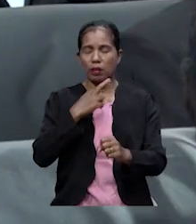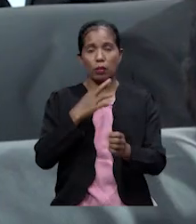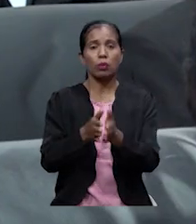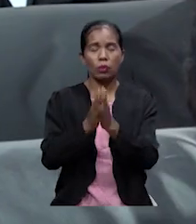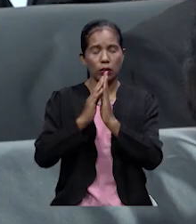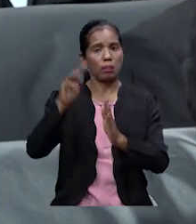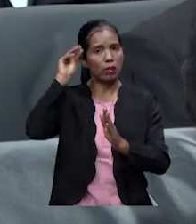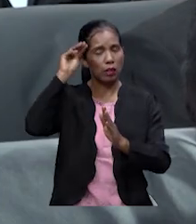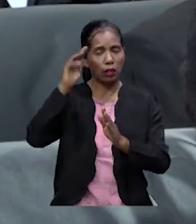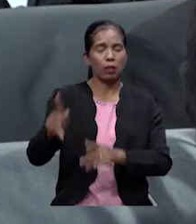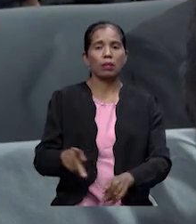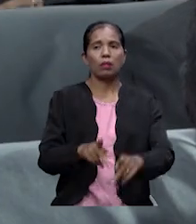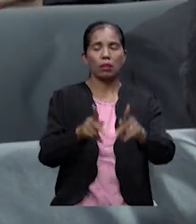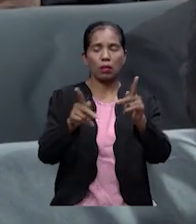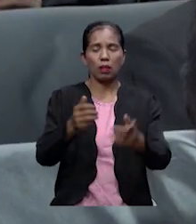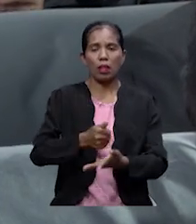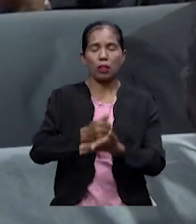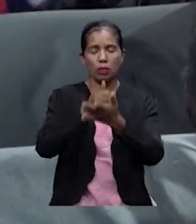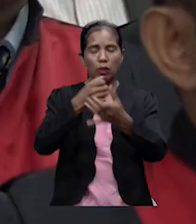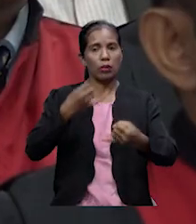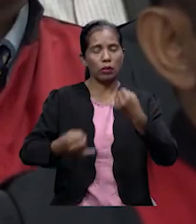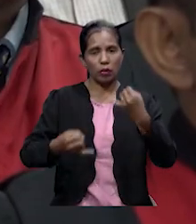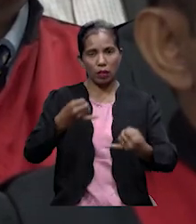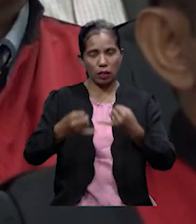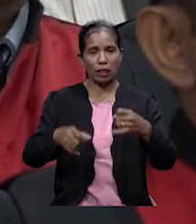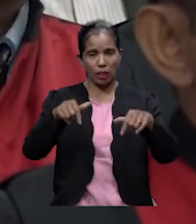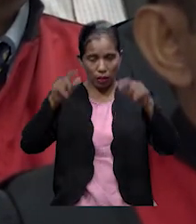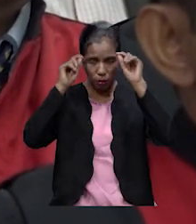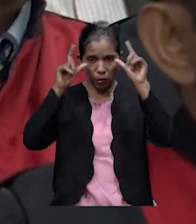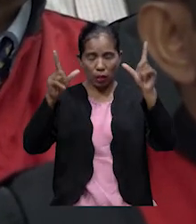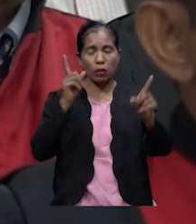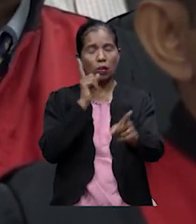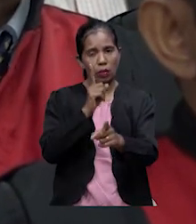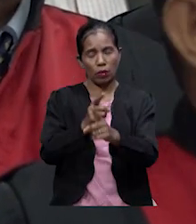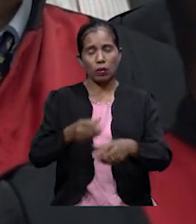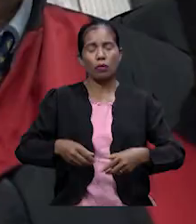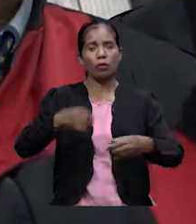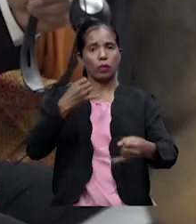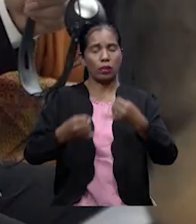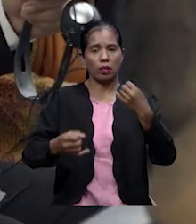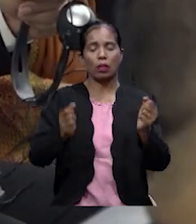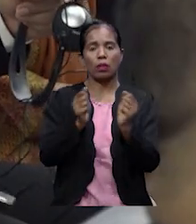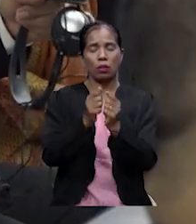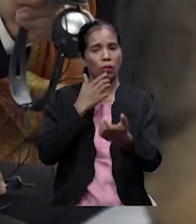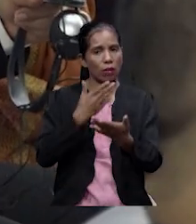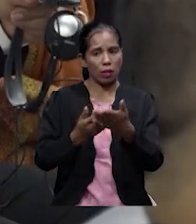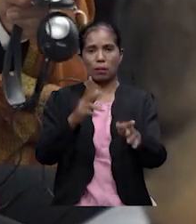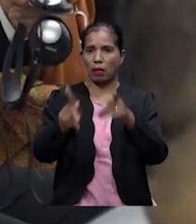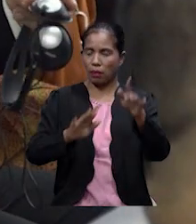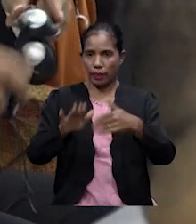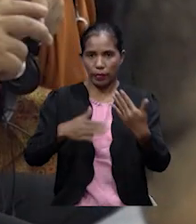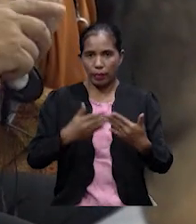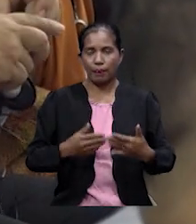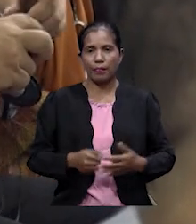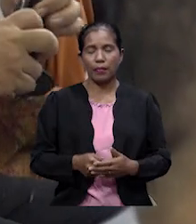Ministério Público a do trata assunto justiça e Timor-Leste rololos onde foi justiça ida na Bedia que vai emarroto. Dina Rua Luni